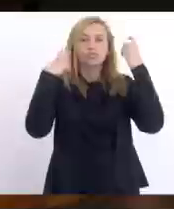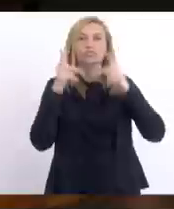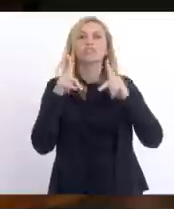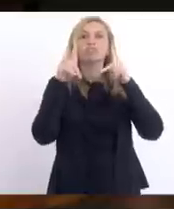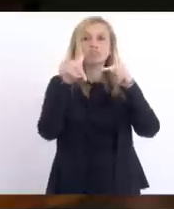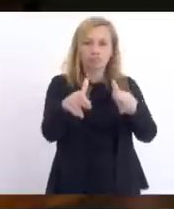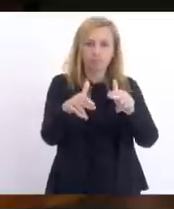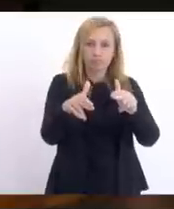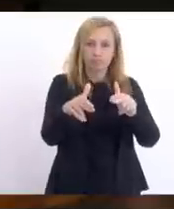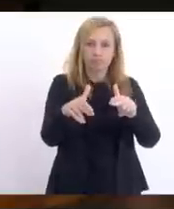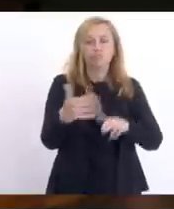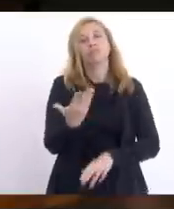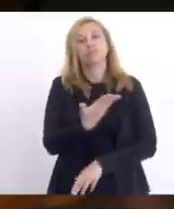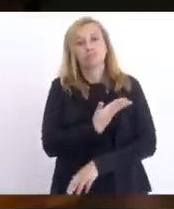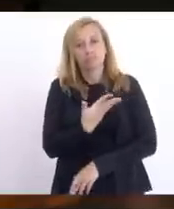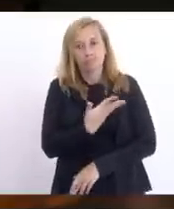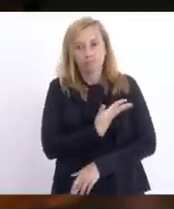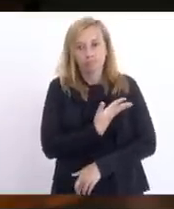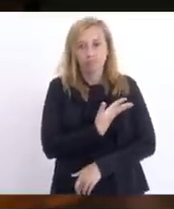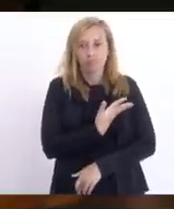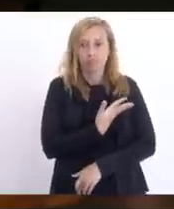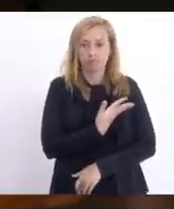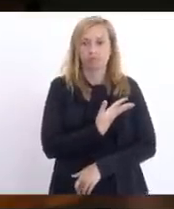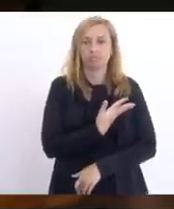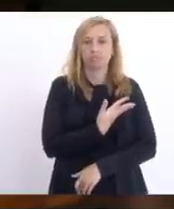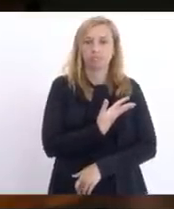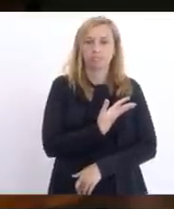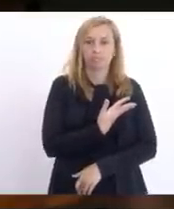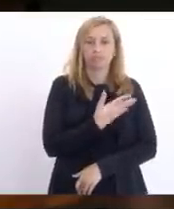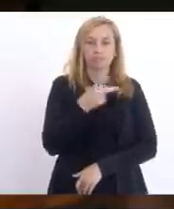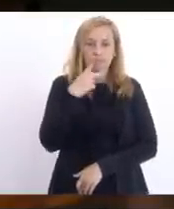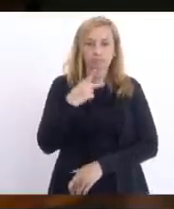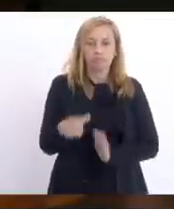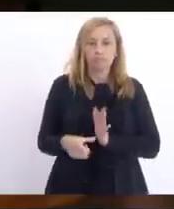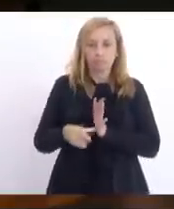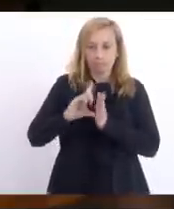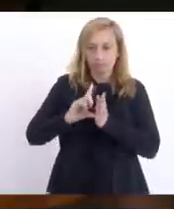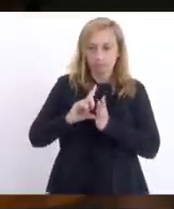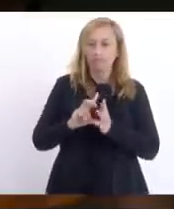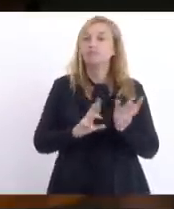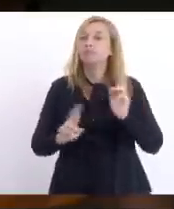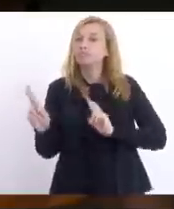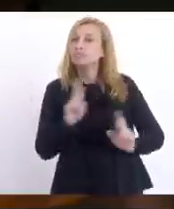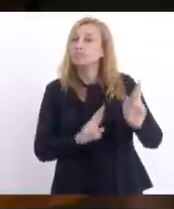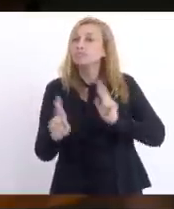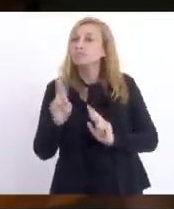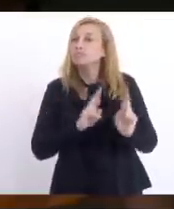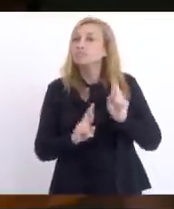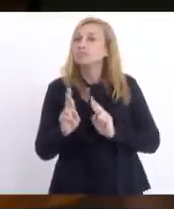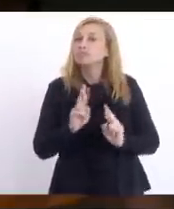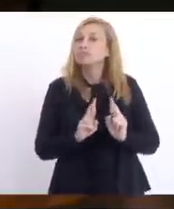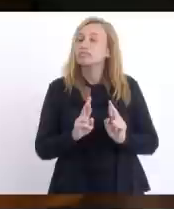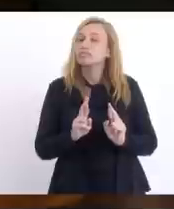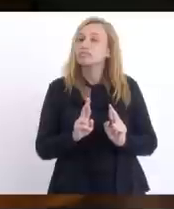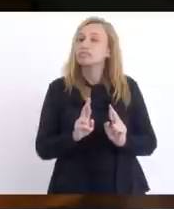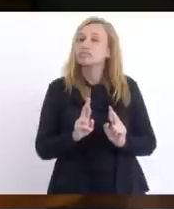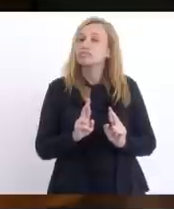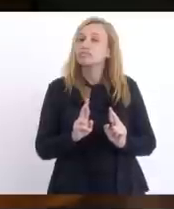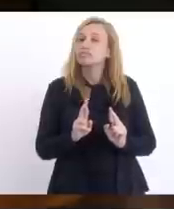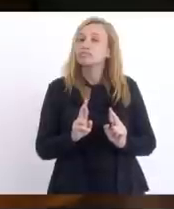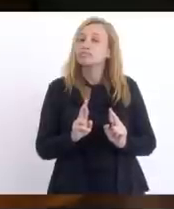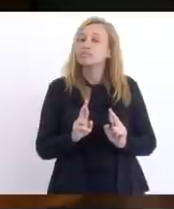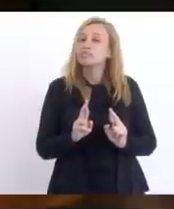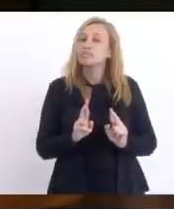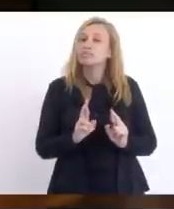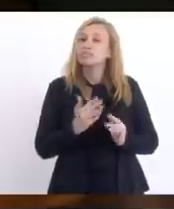preocupação dos meus colegas que me antecederam com relação ao aquilo que